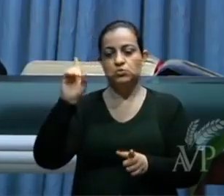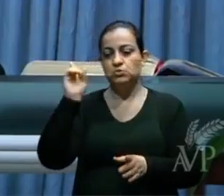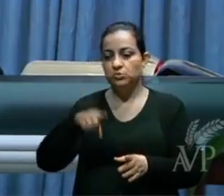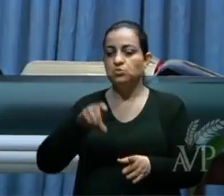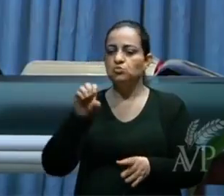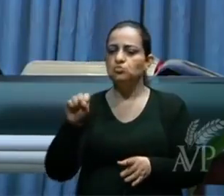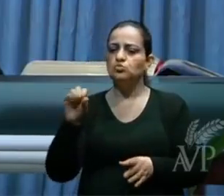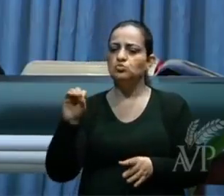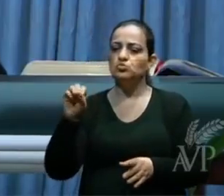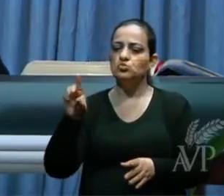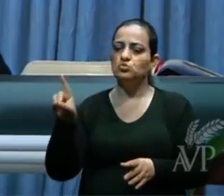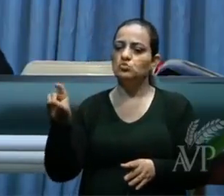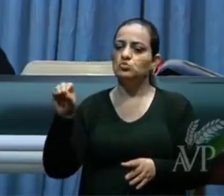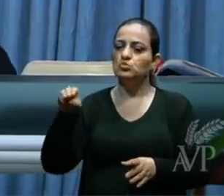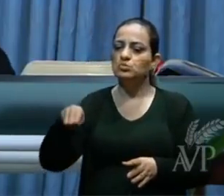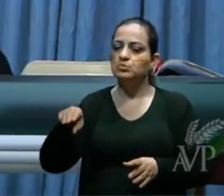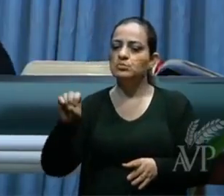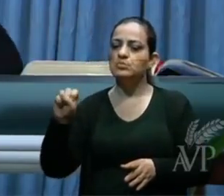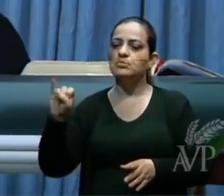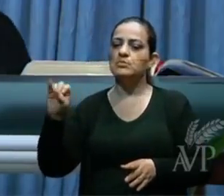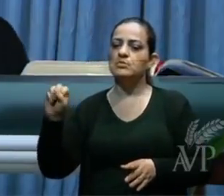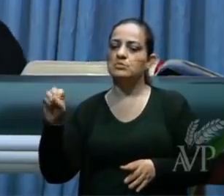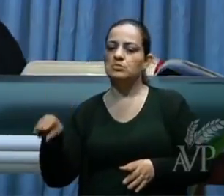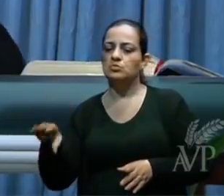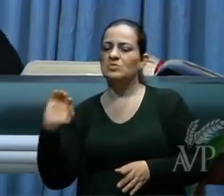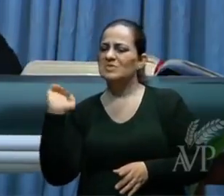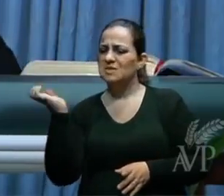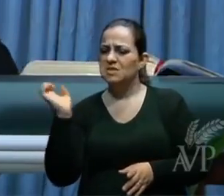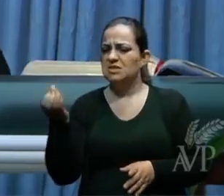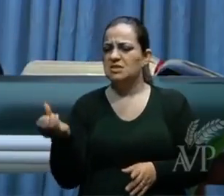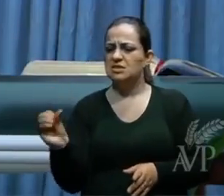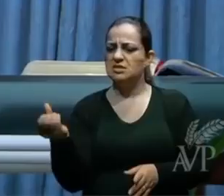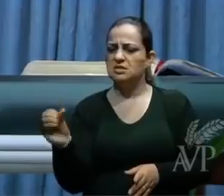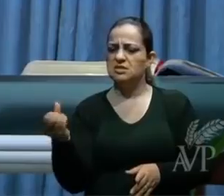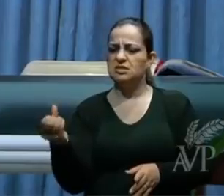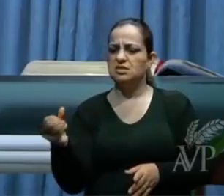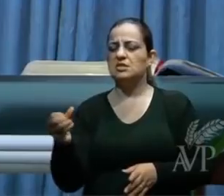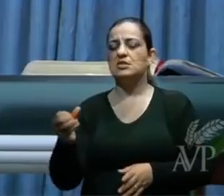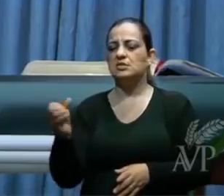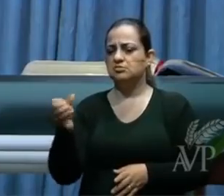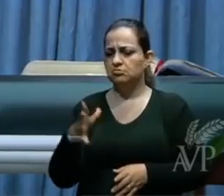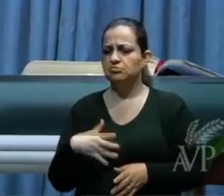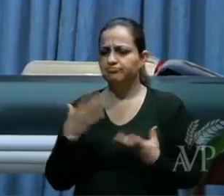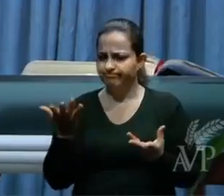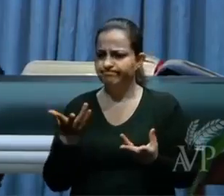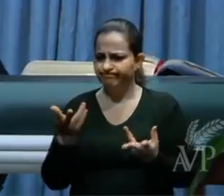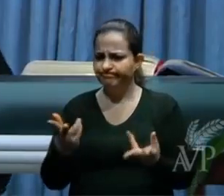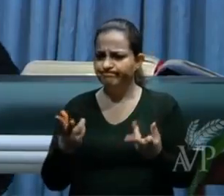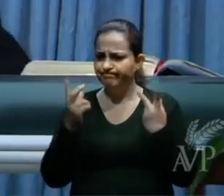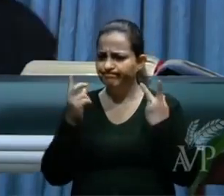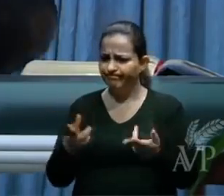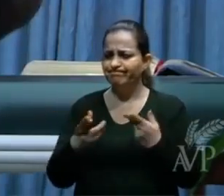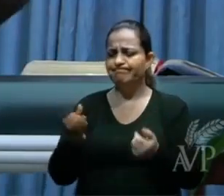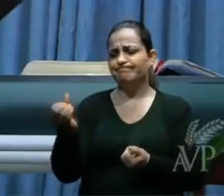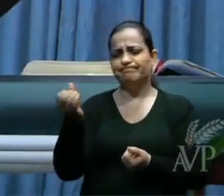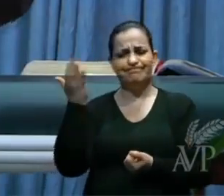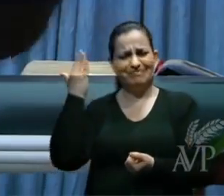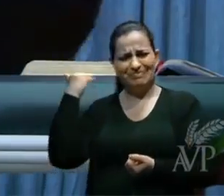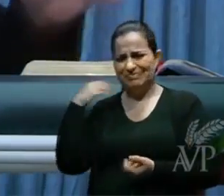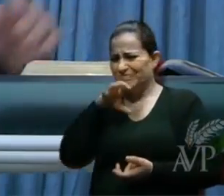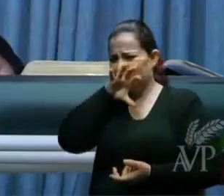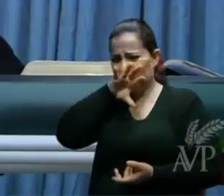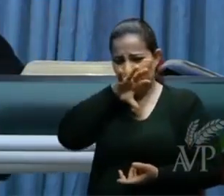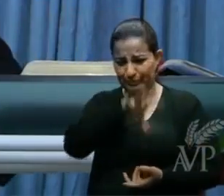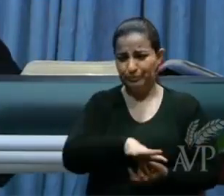mesmo homem com homem o lesbianismo mulher com mulher e essa nojeira